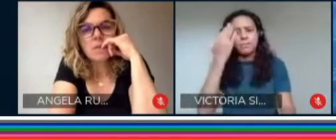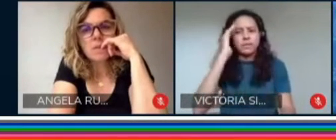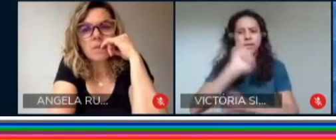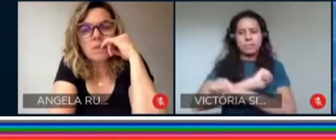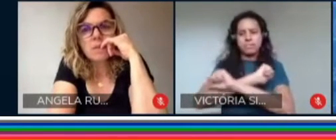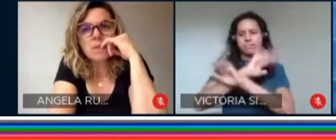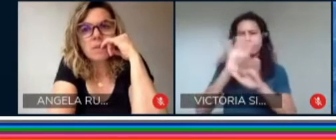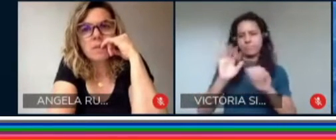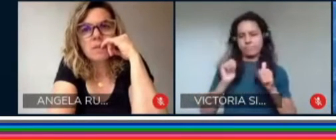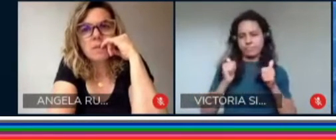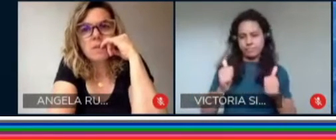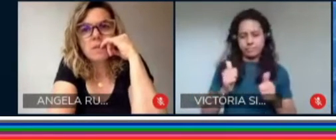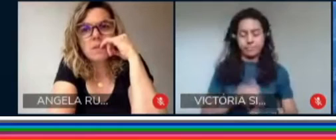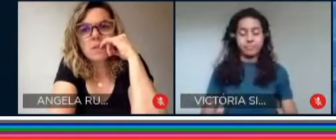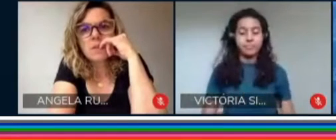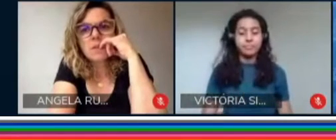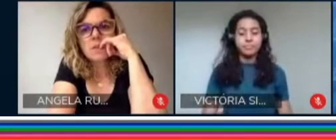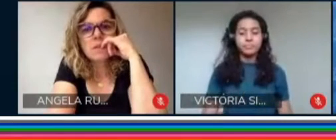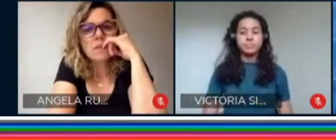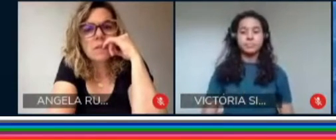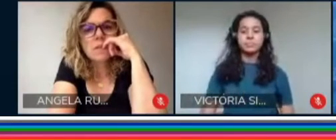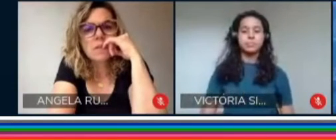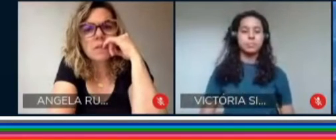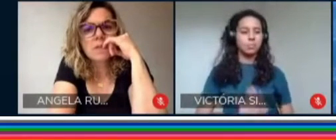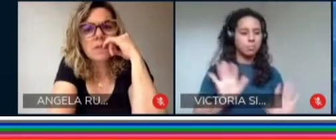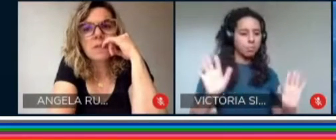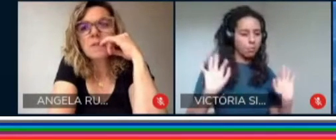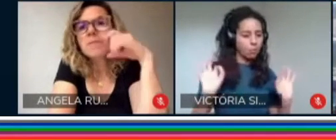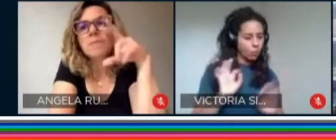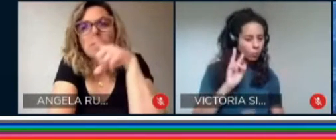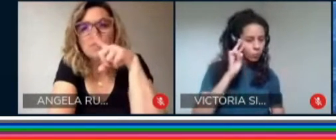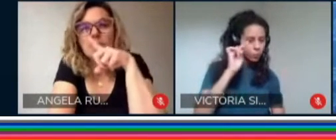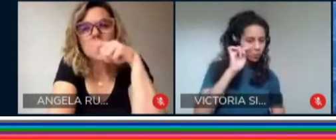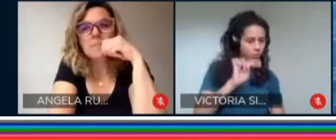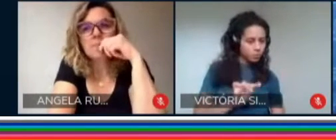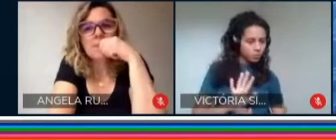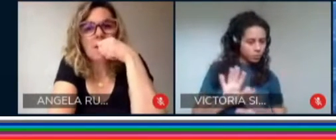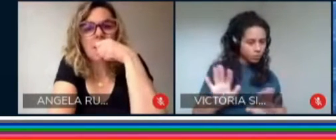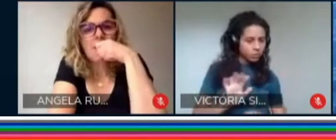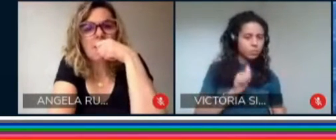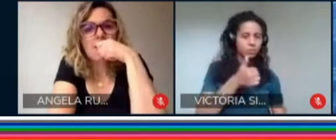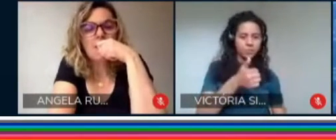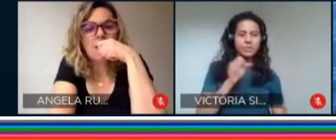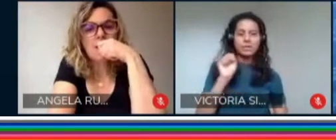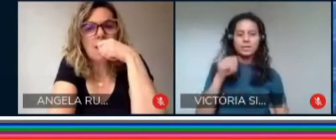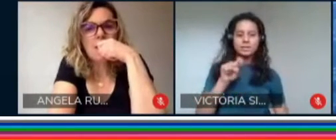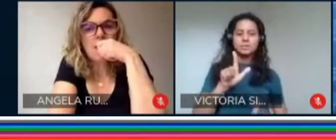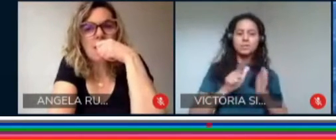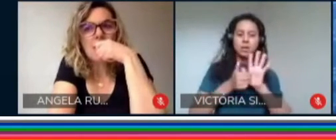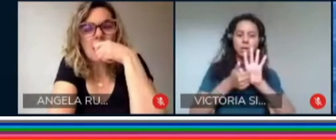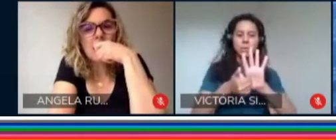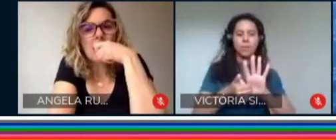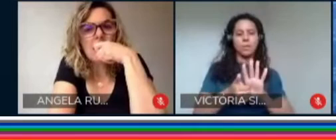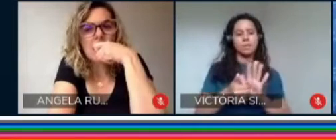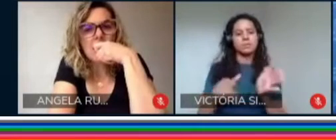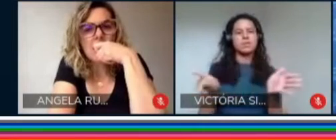Lembram que eu também mencionei, deixa eu ver se é alguma coisa para mim. Isso mesmo.